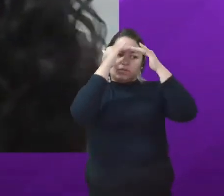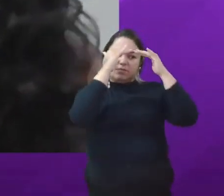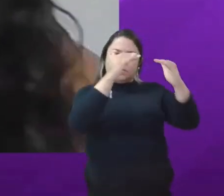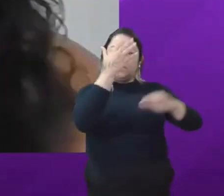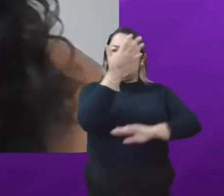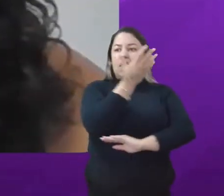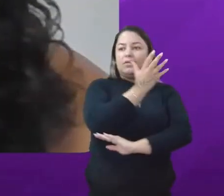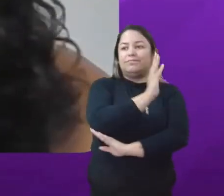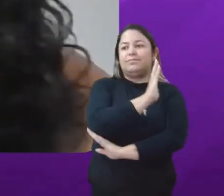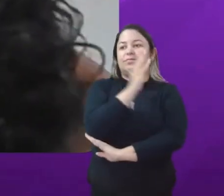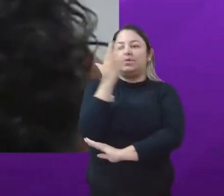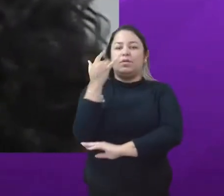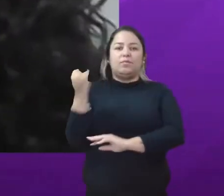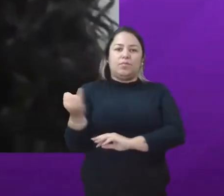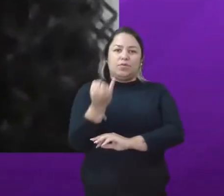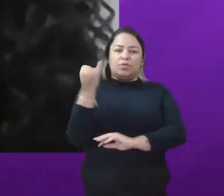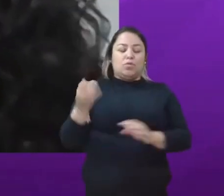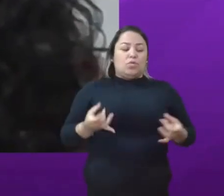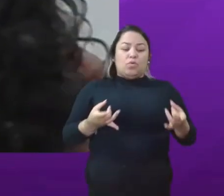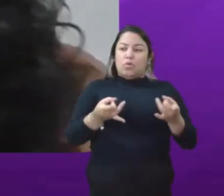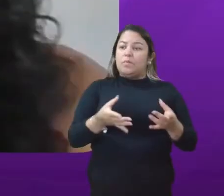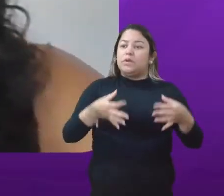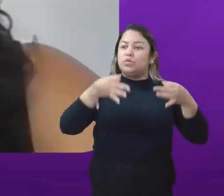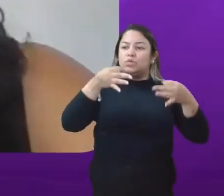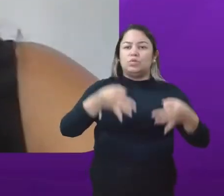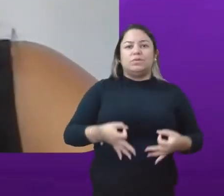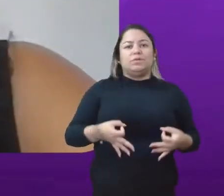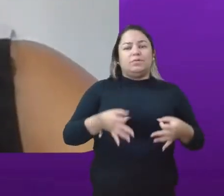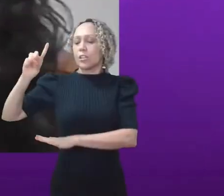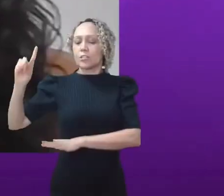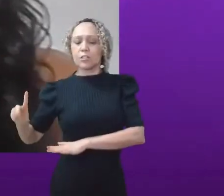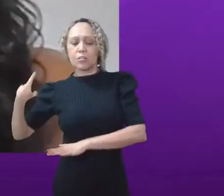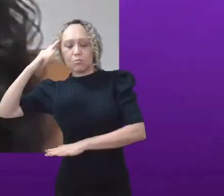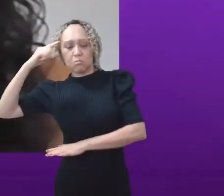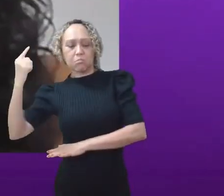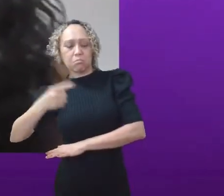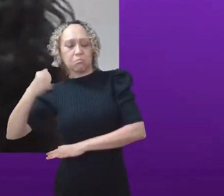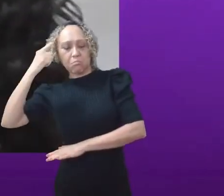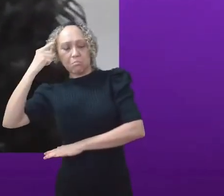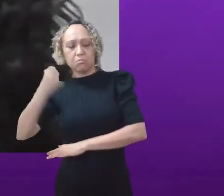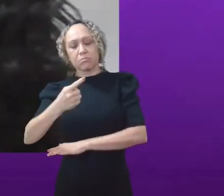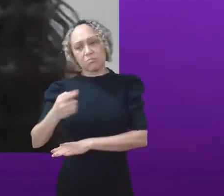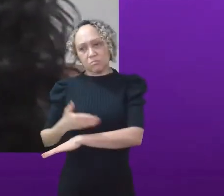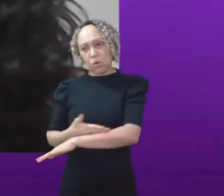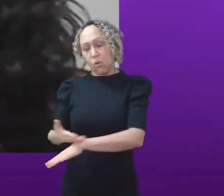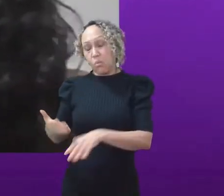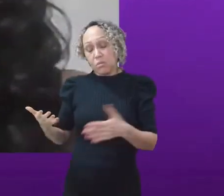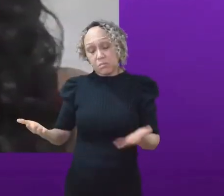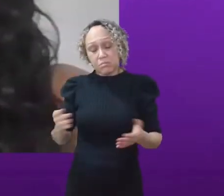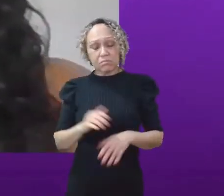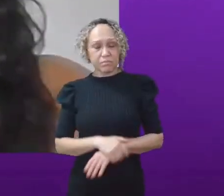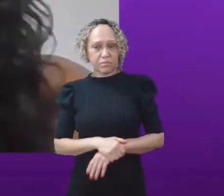natureza é muito importante, o comércio justo e o consumo solidário. E um outro princípio é a